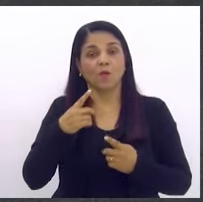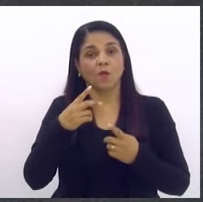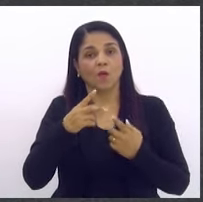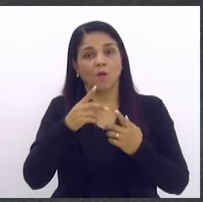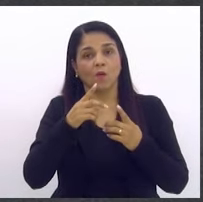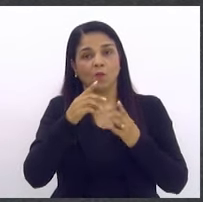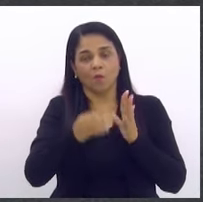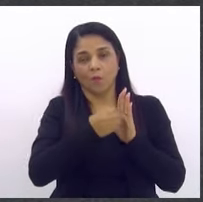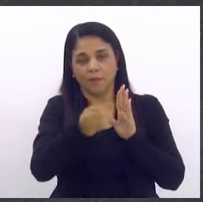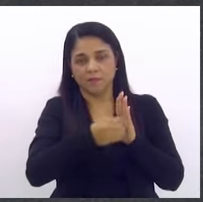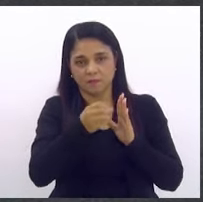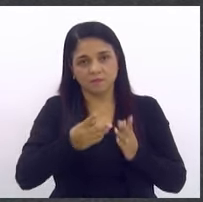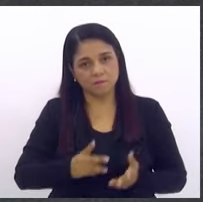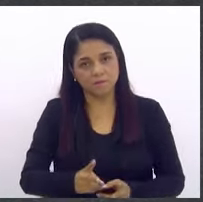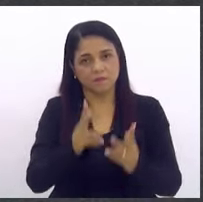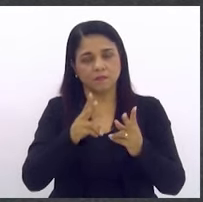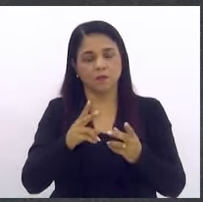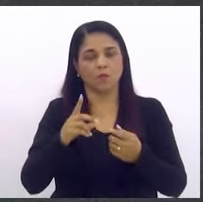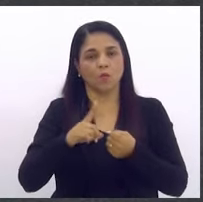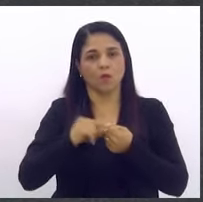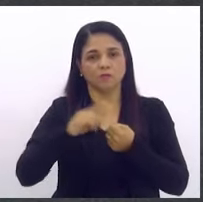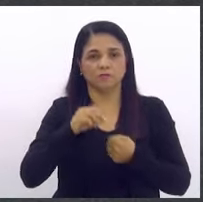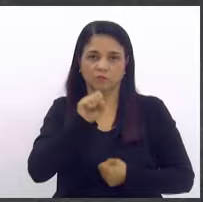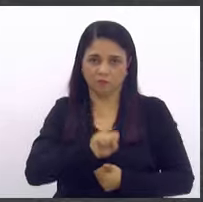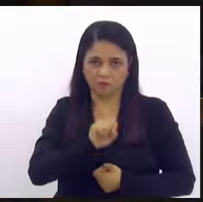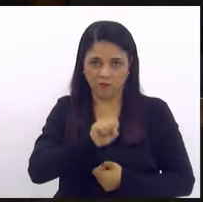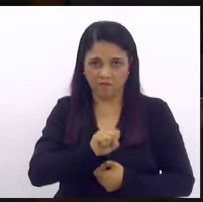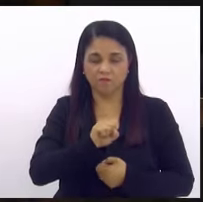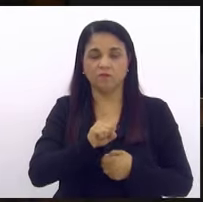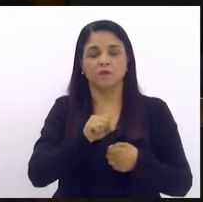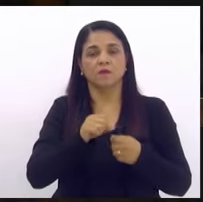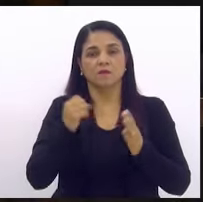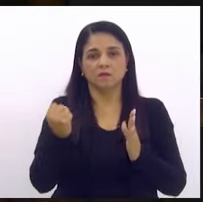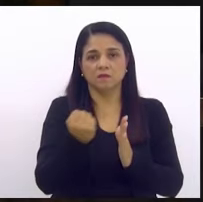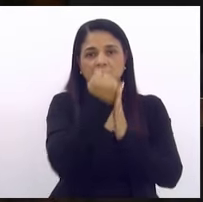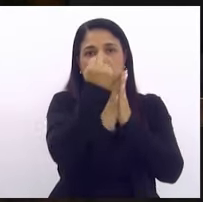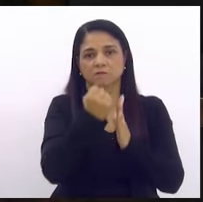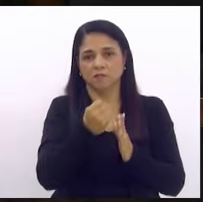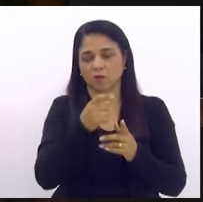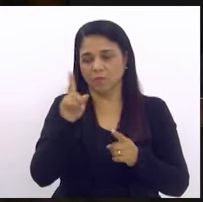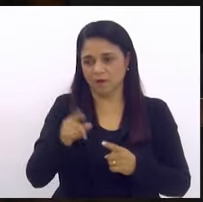veto ao artigo 8º e derrubar o artigo 10º em destaque, pelo acordo.